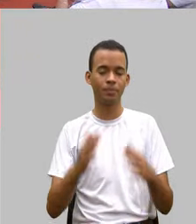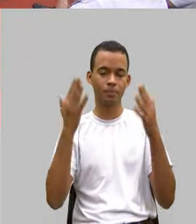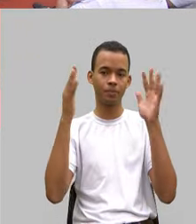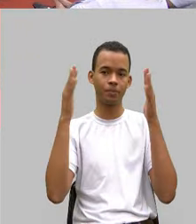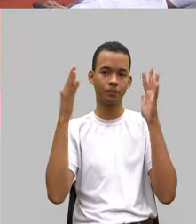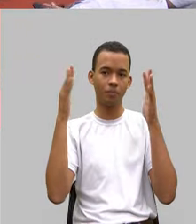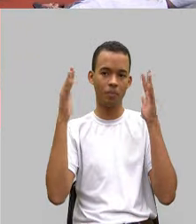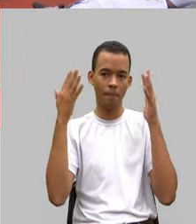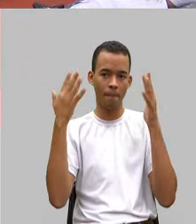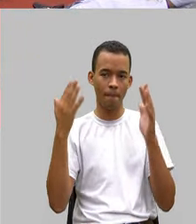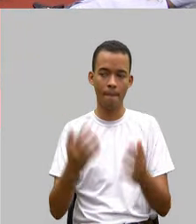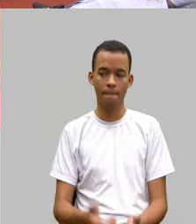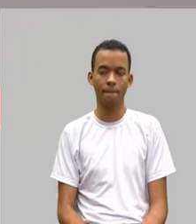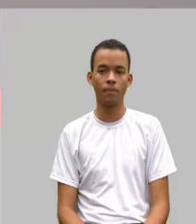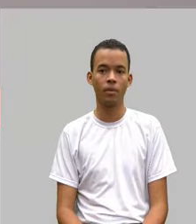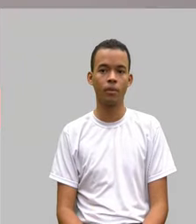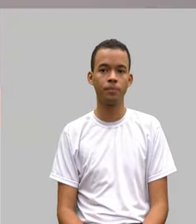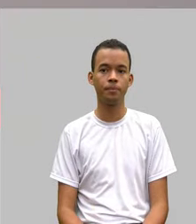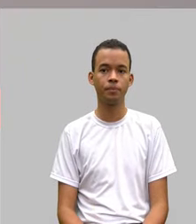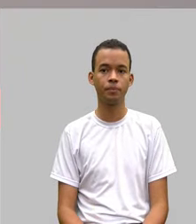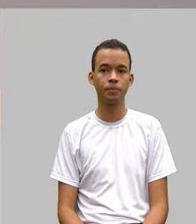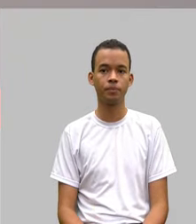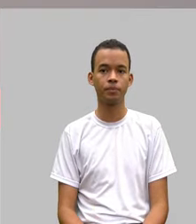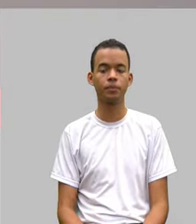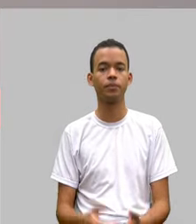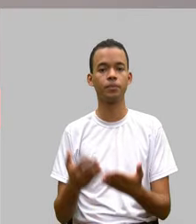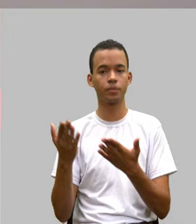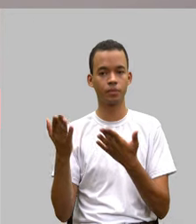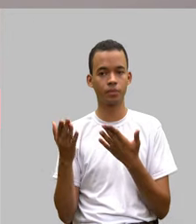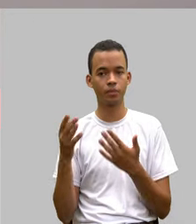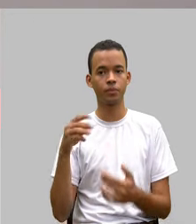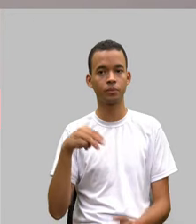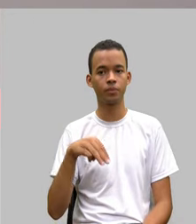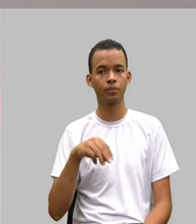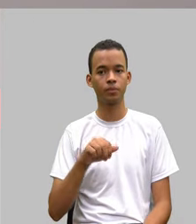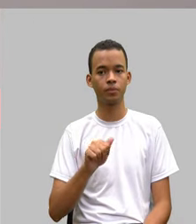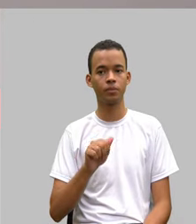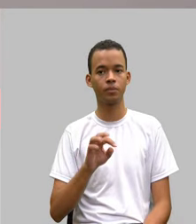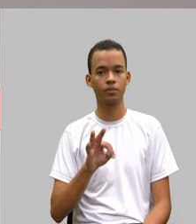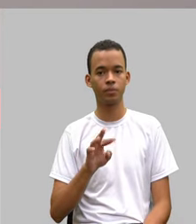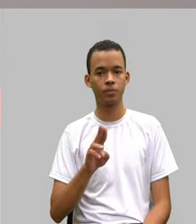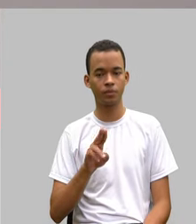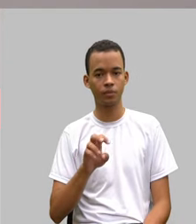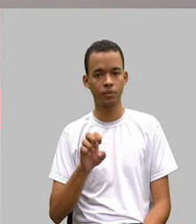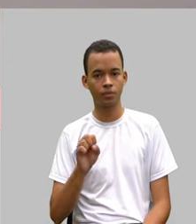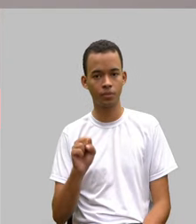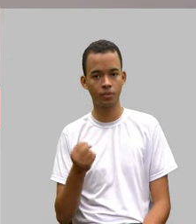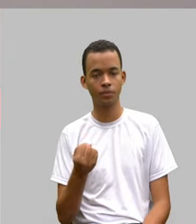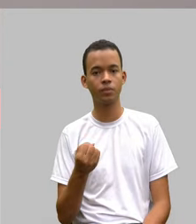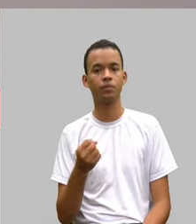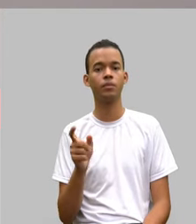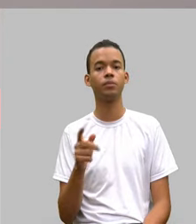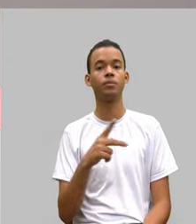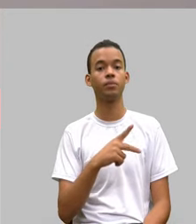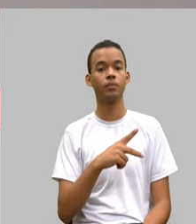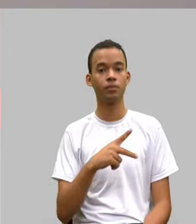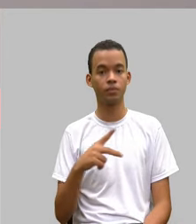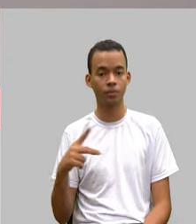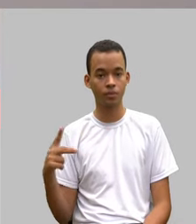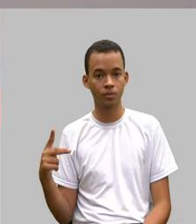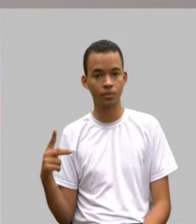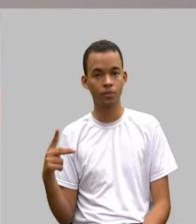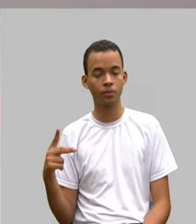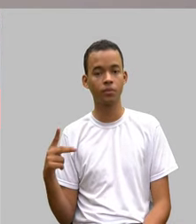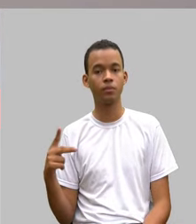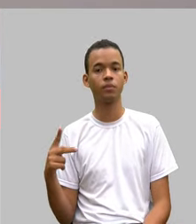dia ouviremos agora Mateus candini Soares presidente da associação de cannabis medicinal